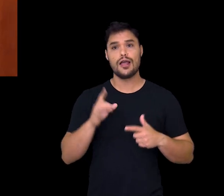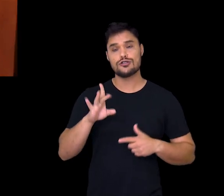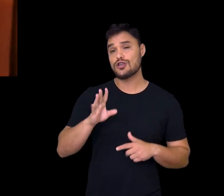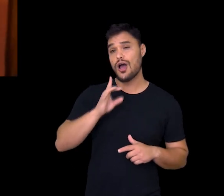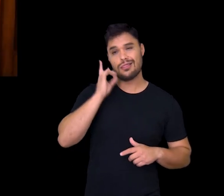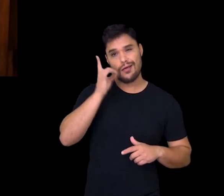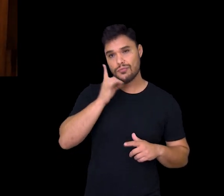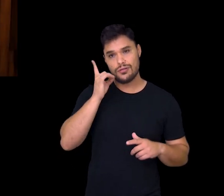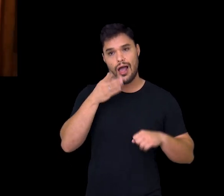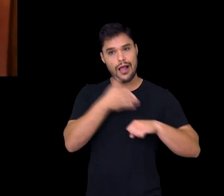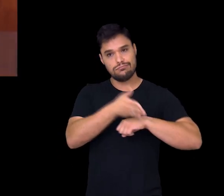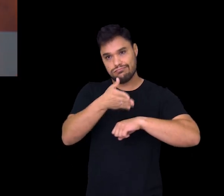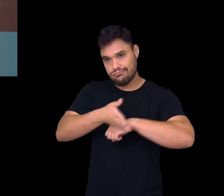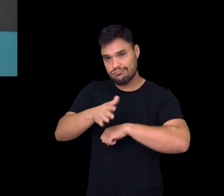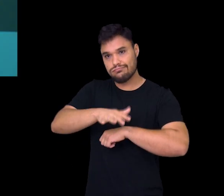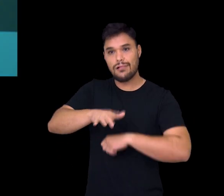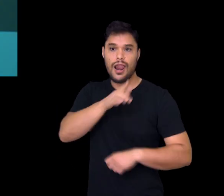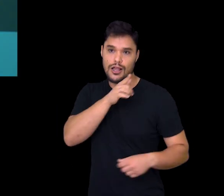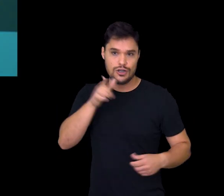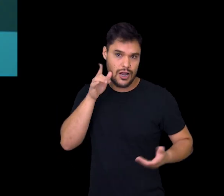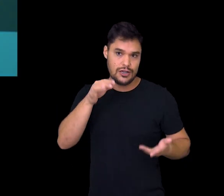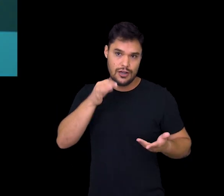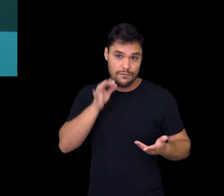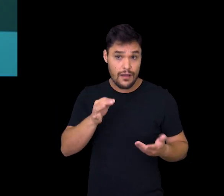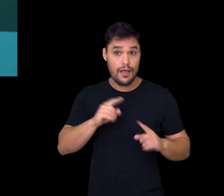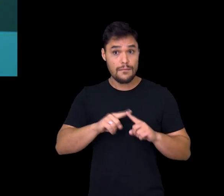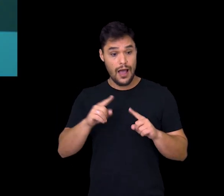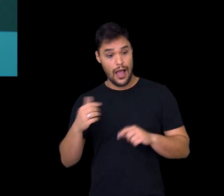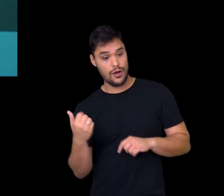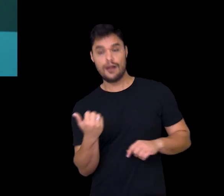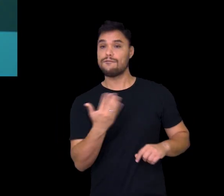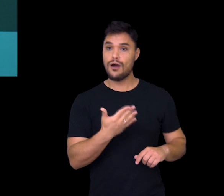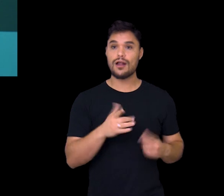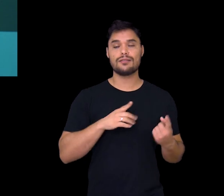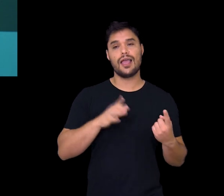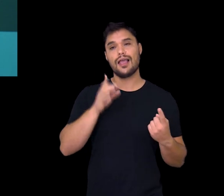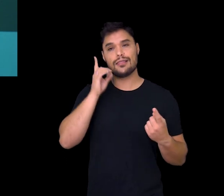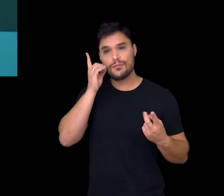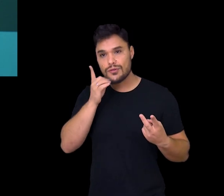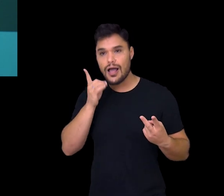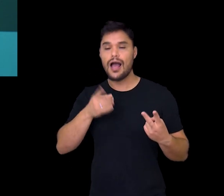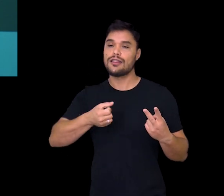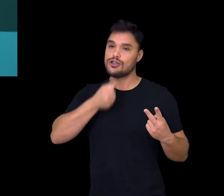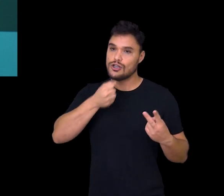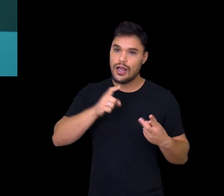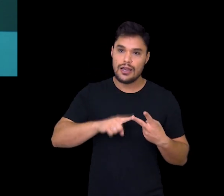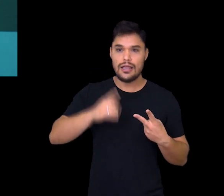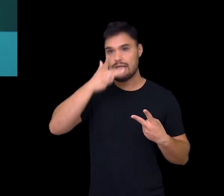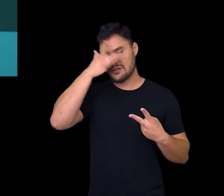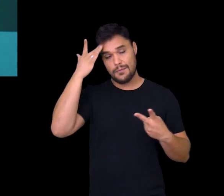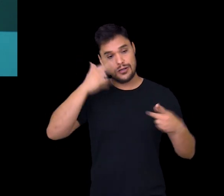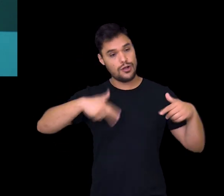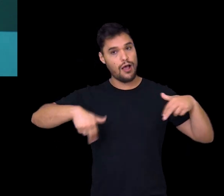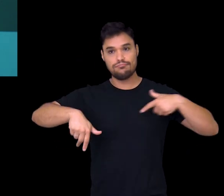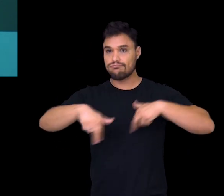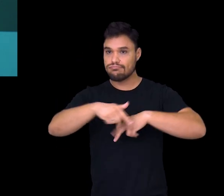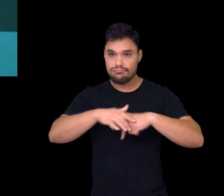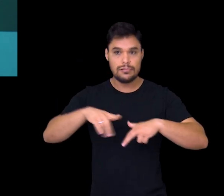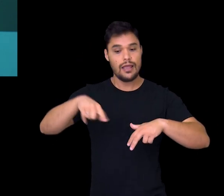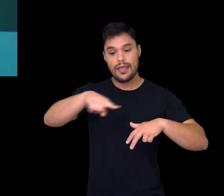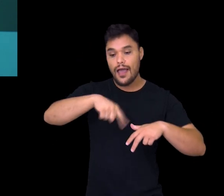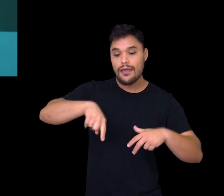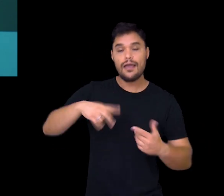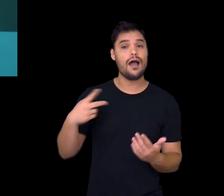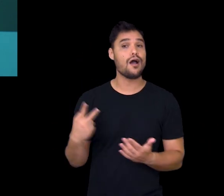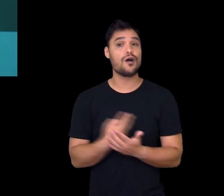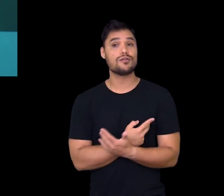ao café. Então, quando ele coloca ali fora, você tem os deputados, você tem os jornalistas, você tem os transeuntes que passam ali, e acontece uma coisa muito